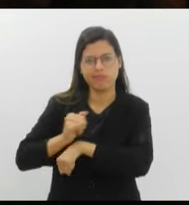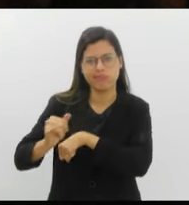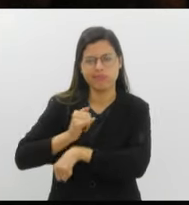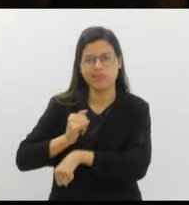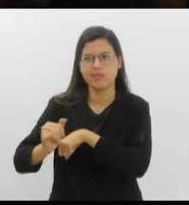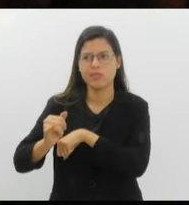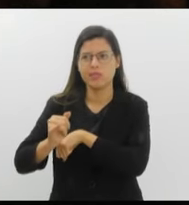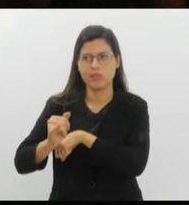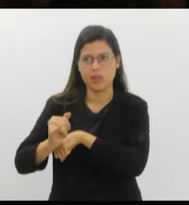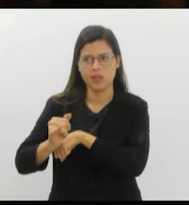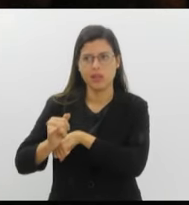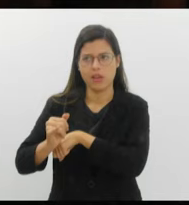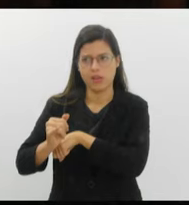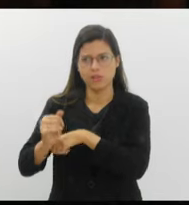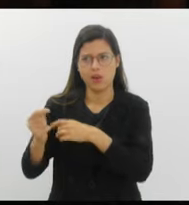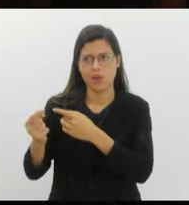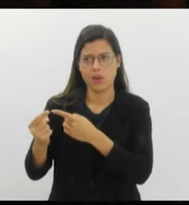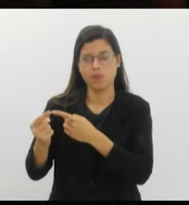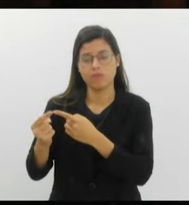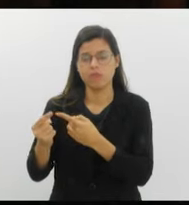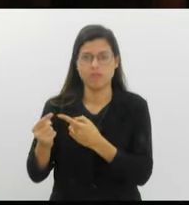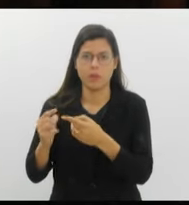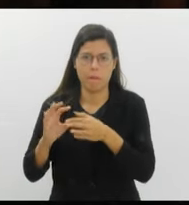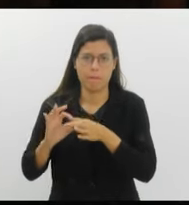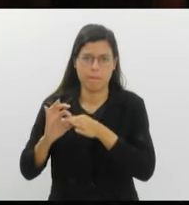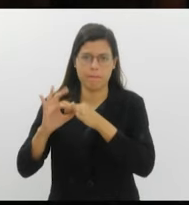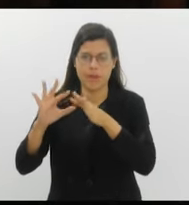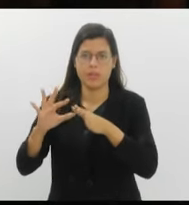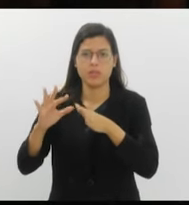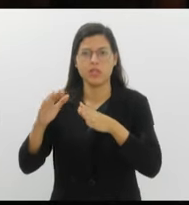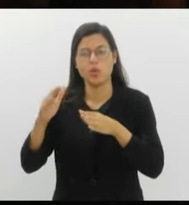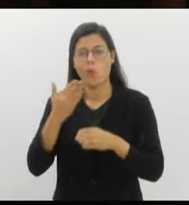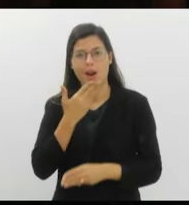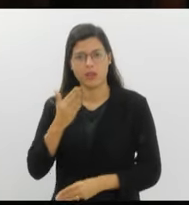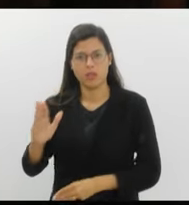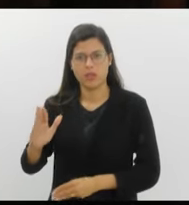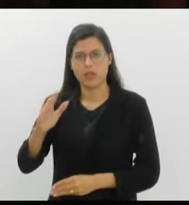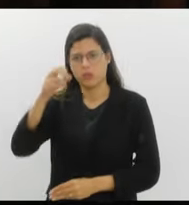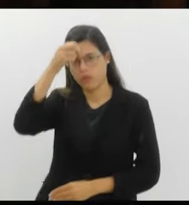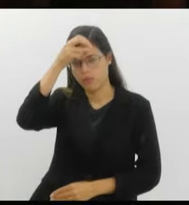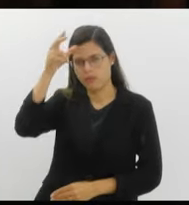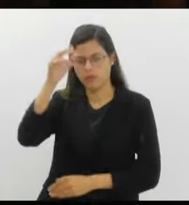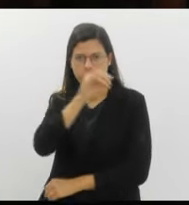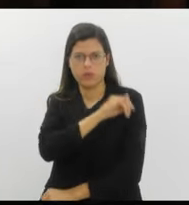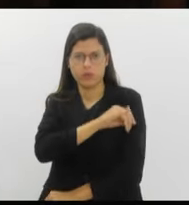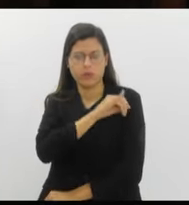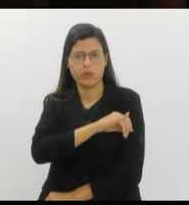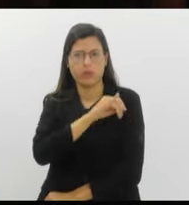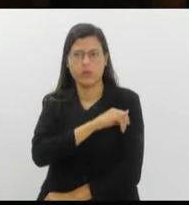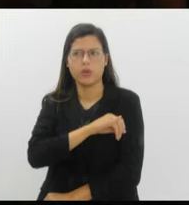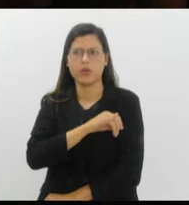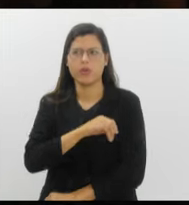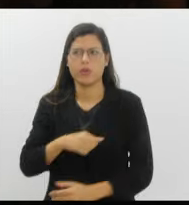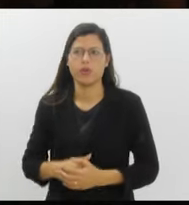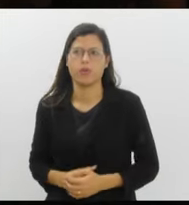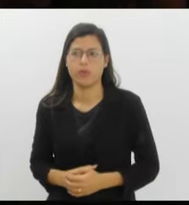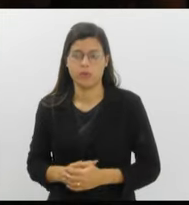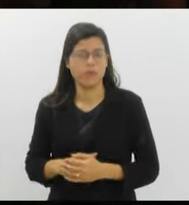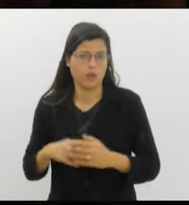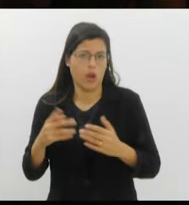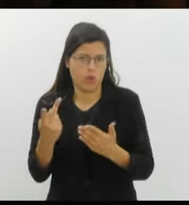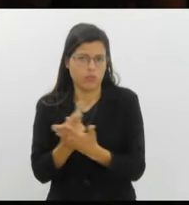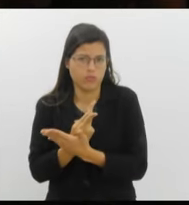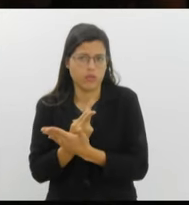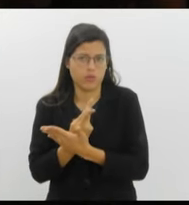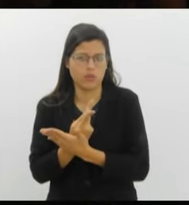um ardil que lhe permitiu ser candidato à prefeitura do Rio de Janeiro, e o foi com todo o apoio da máquina e do aparato do Estado e das